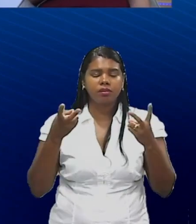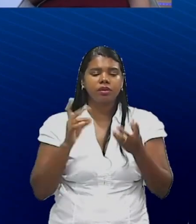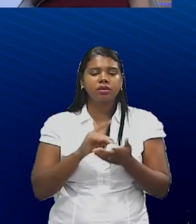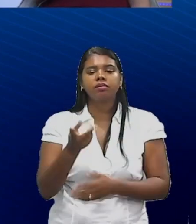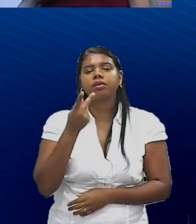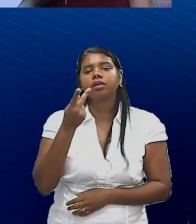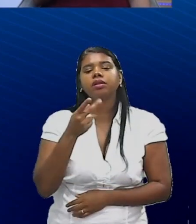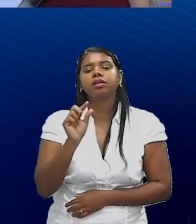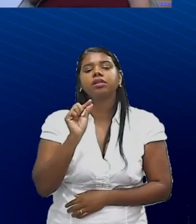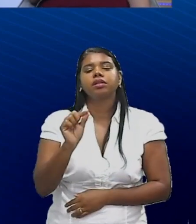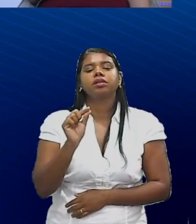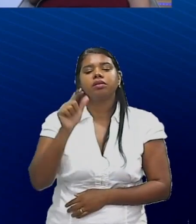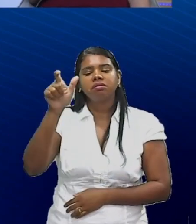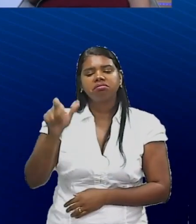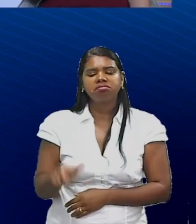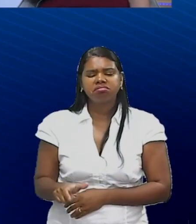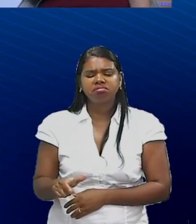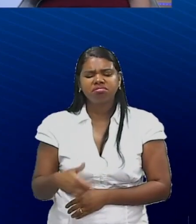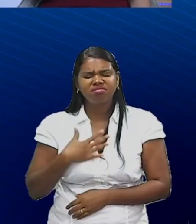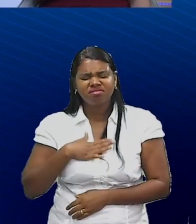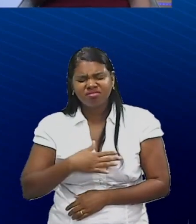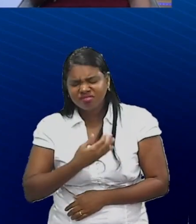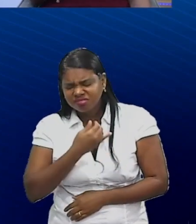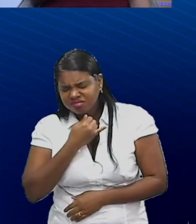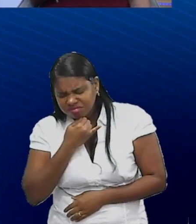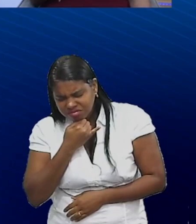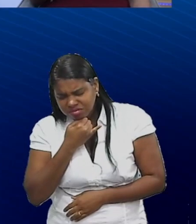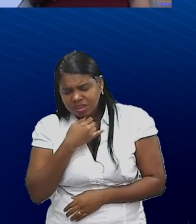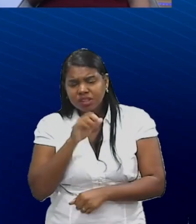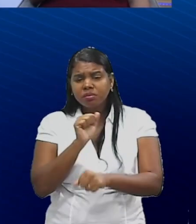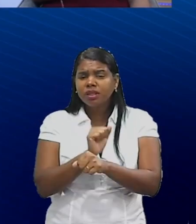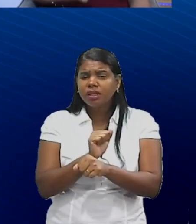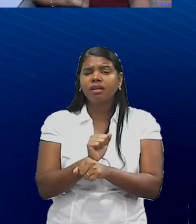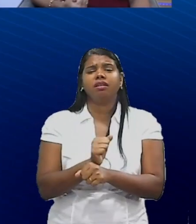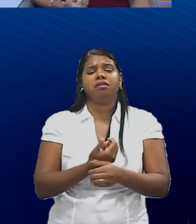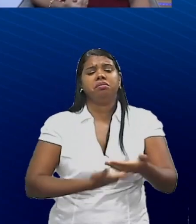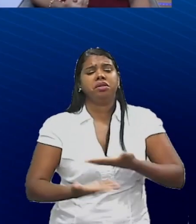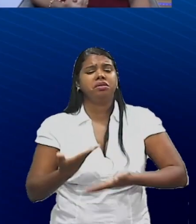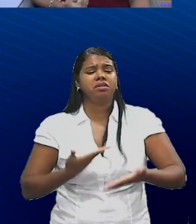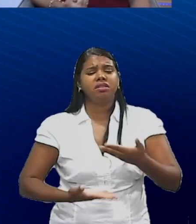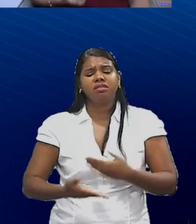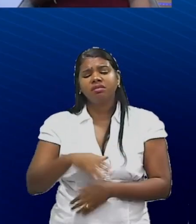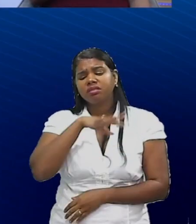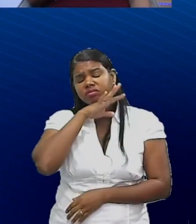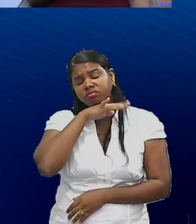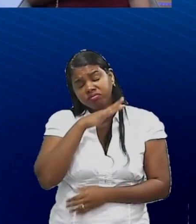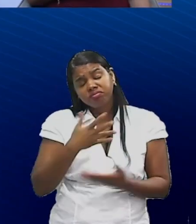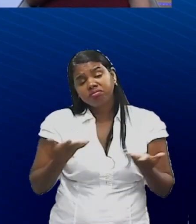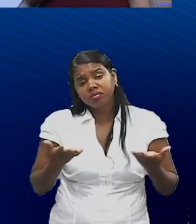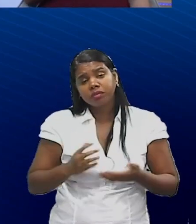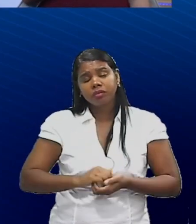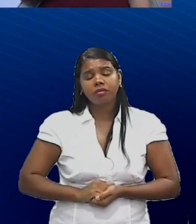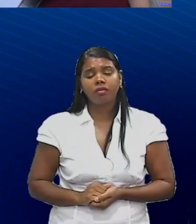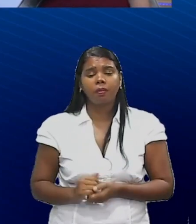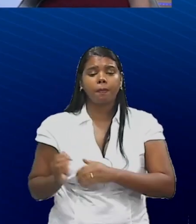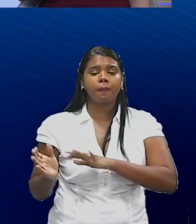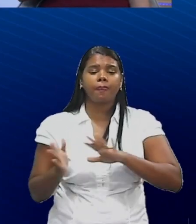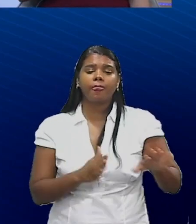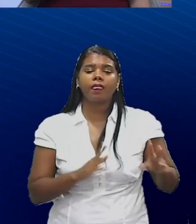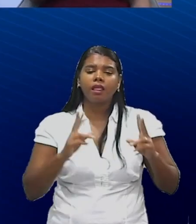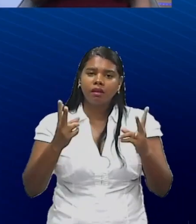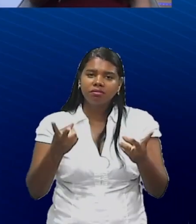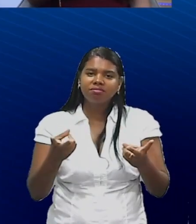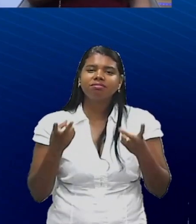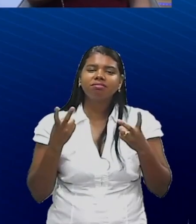quê? Que o cliente ele ficou frustrado, ele esperava muito daquele serviço e o serviço foi aquém. Quando a